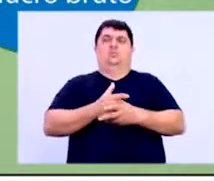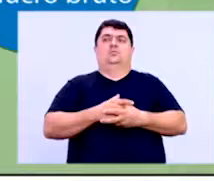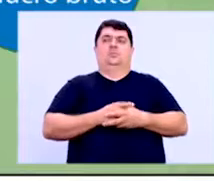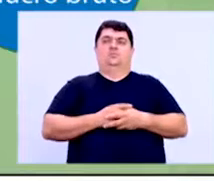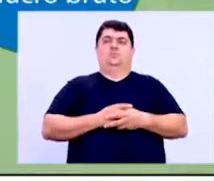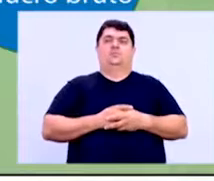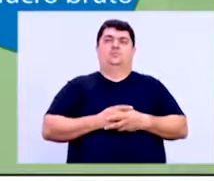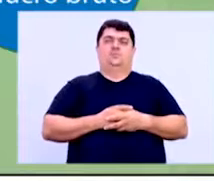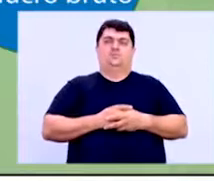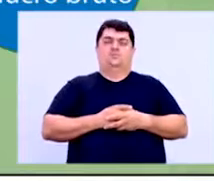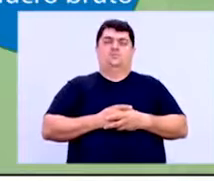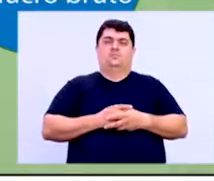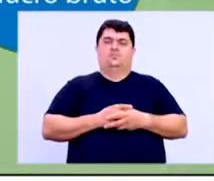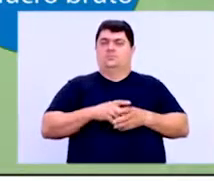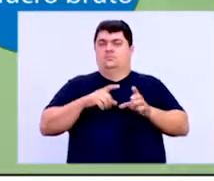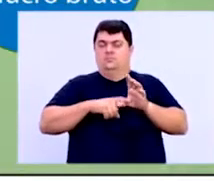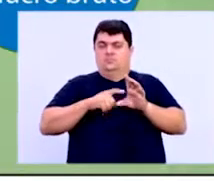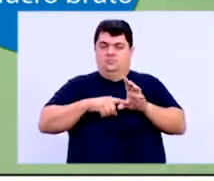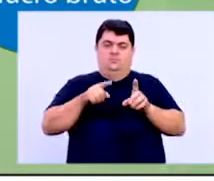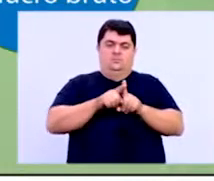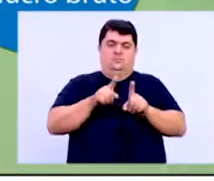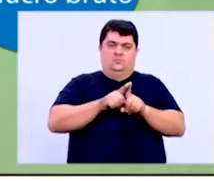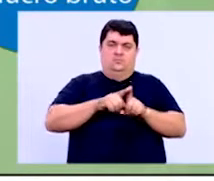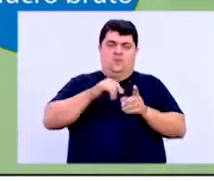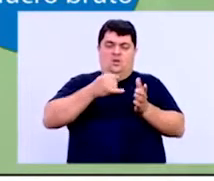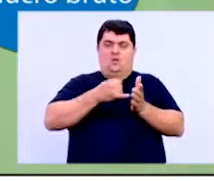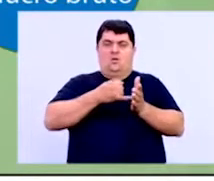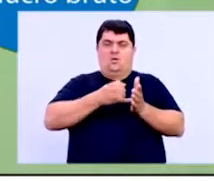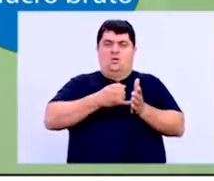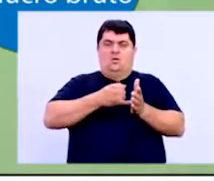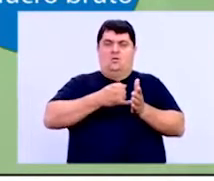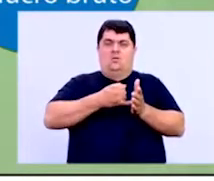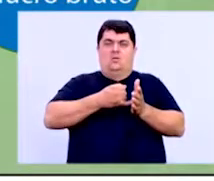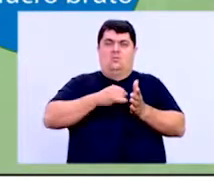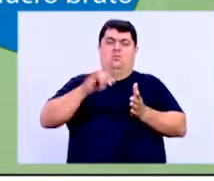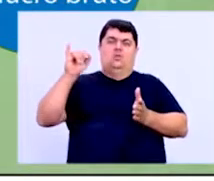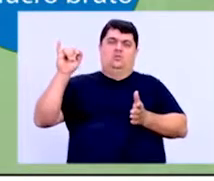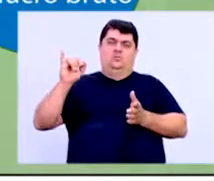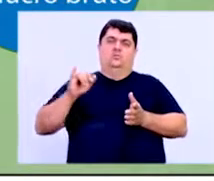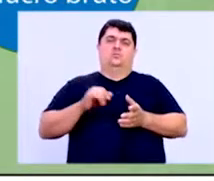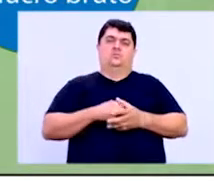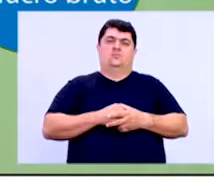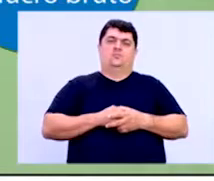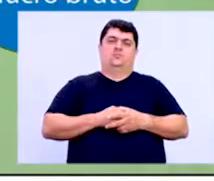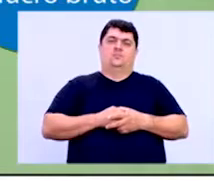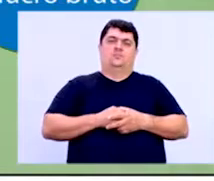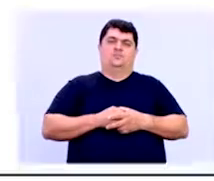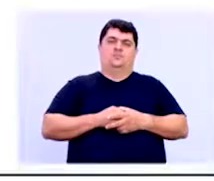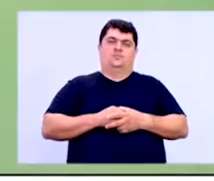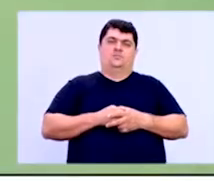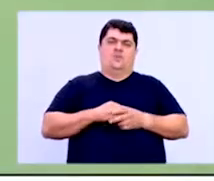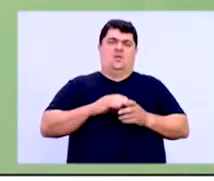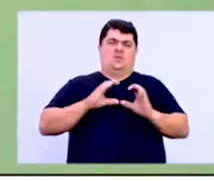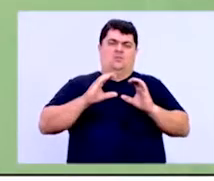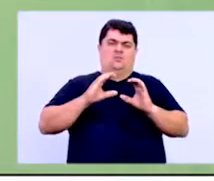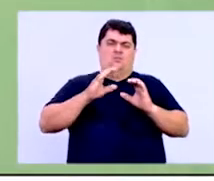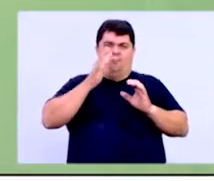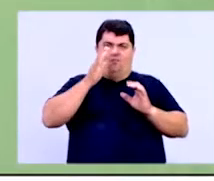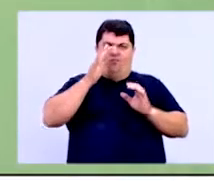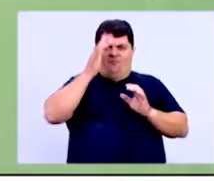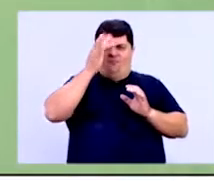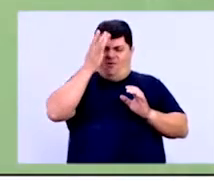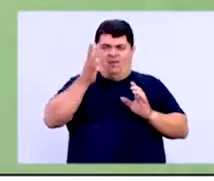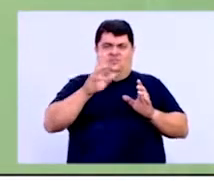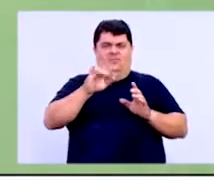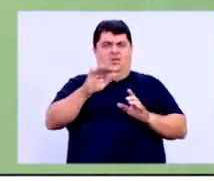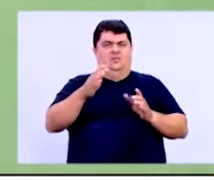venda. Despesas e impostos das vendas. Professor, deixa mais claro?